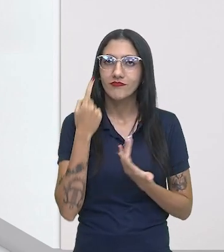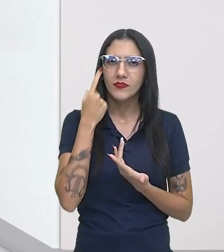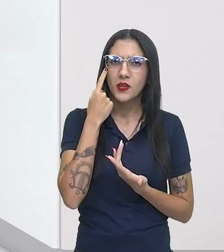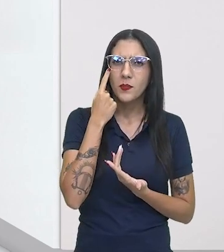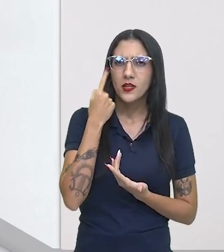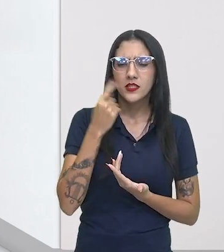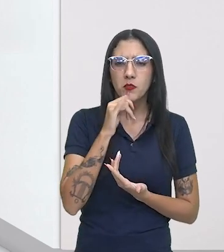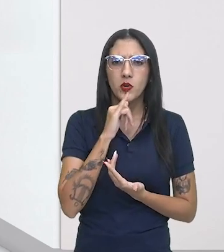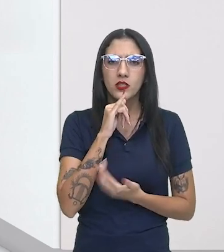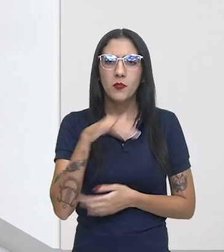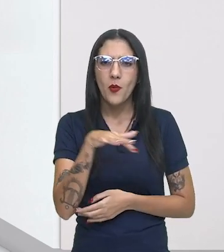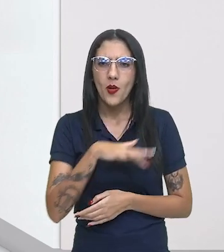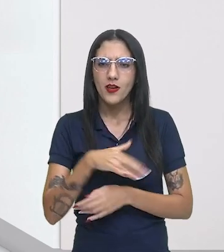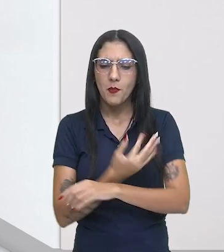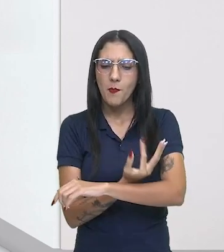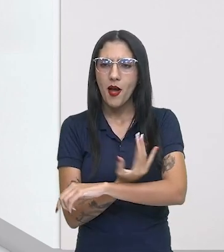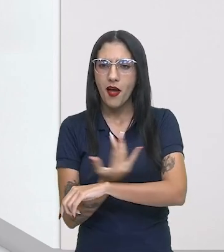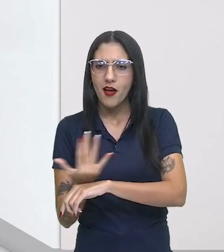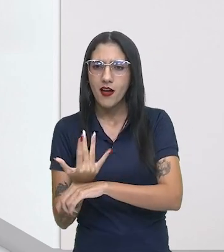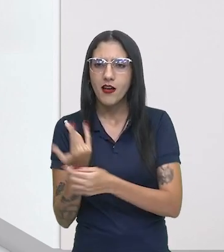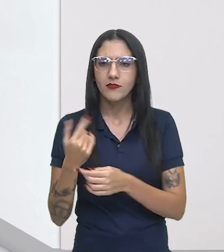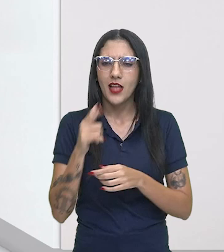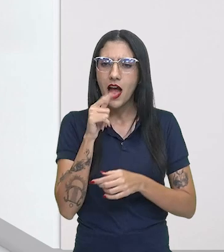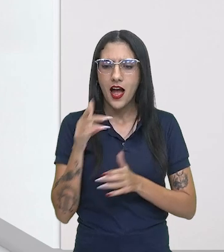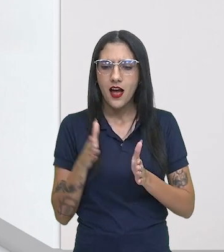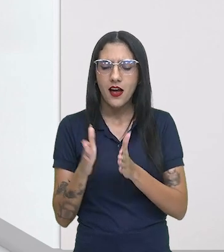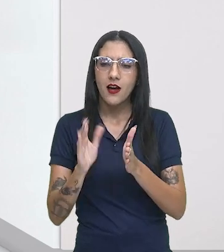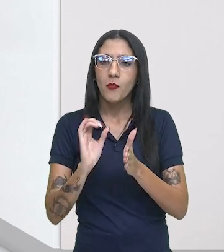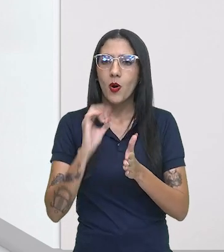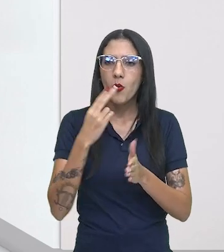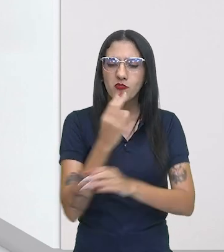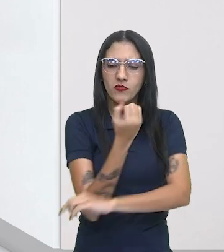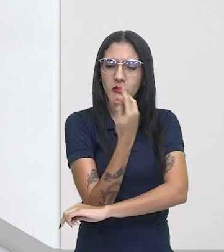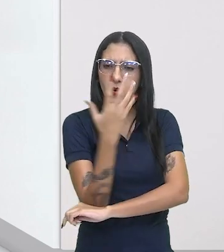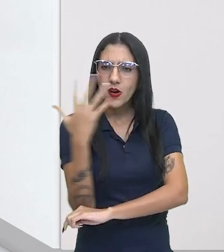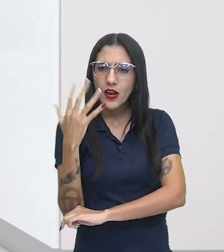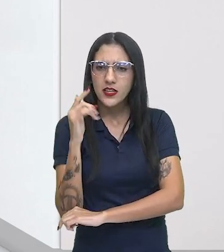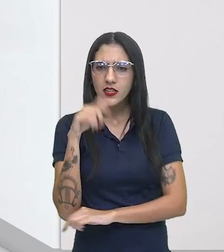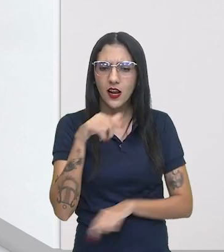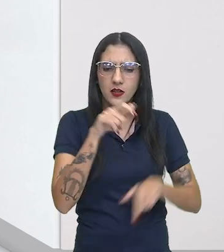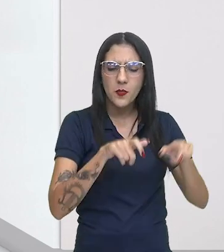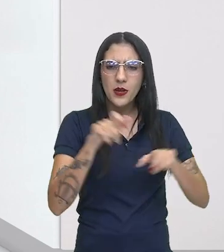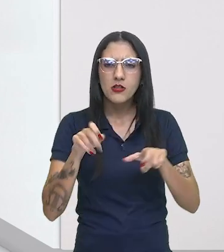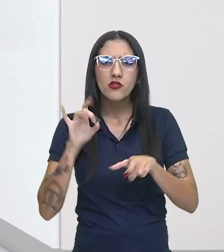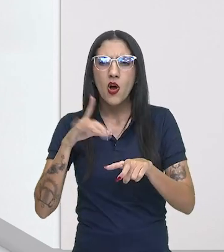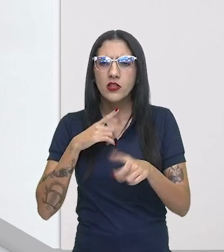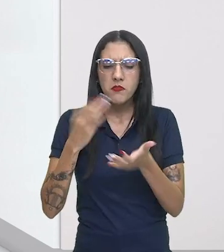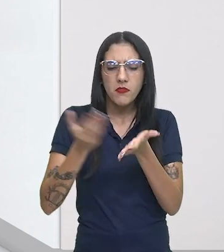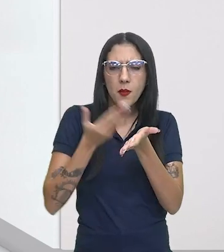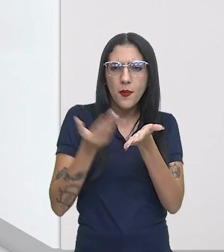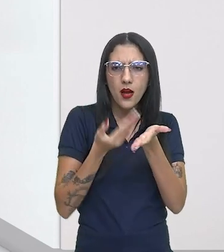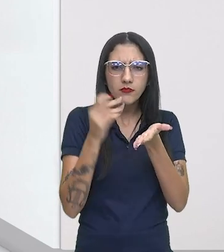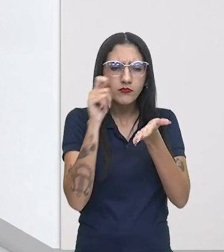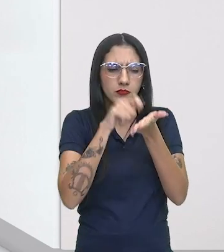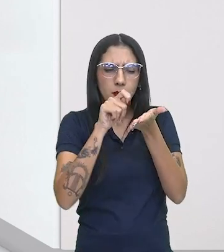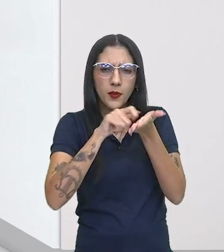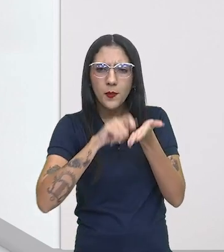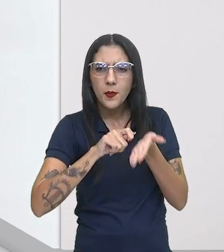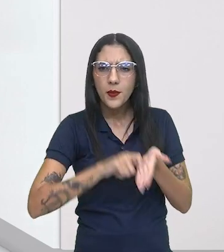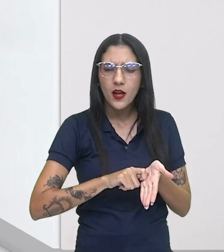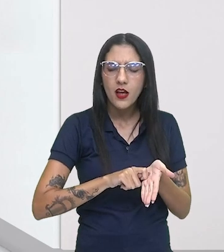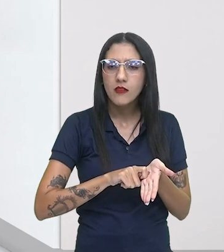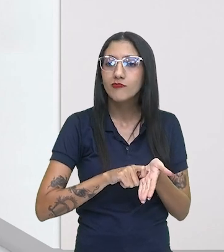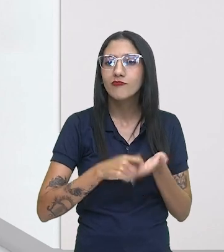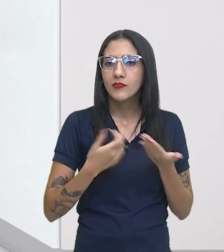ali no campo, no lago, na floresta, e aqueles pesquisadores estão com o seu caderninho de anotação, o